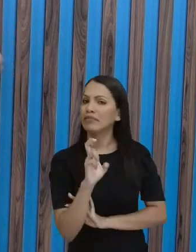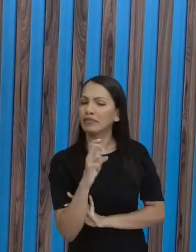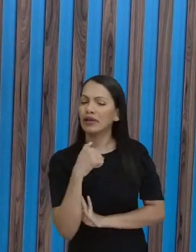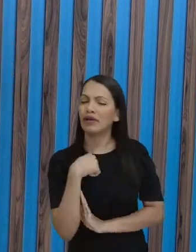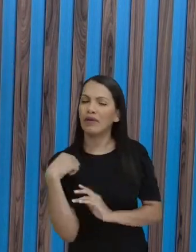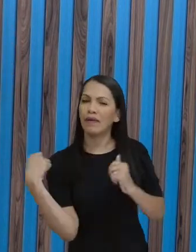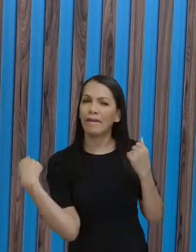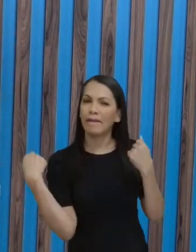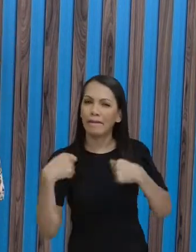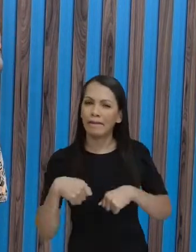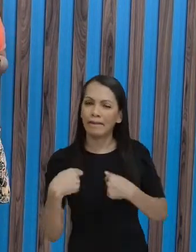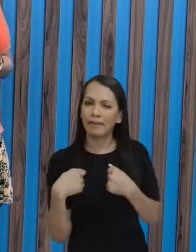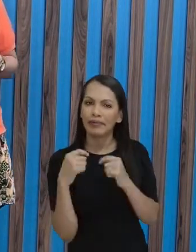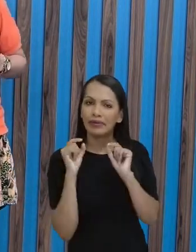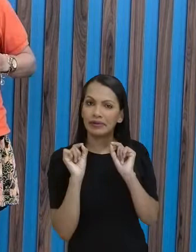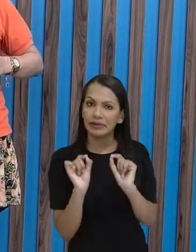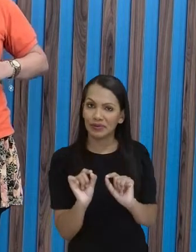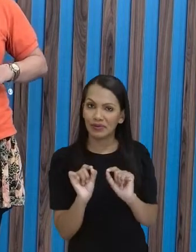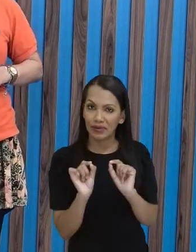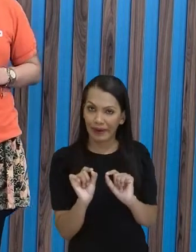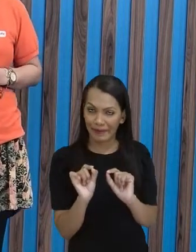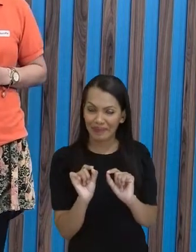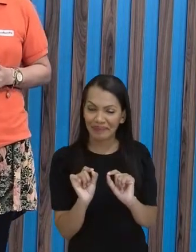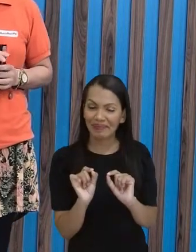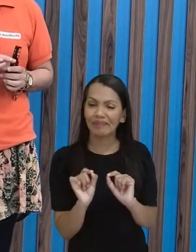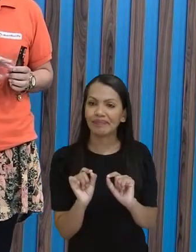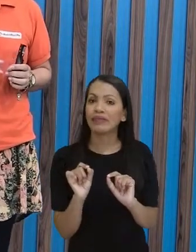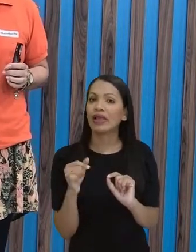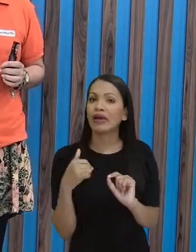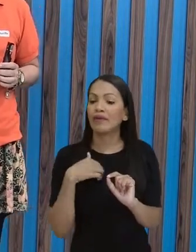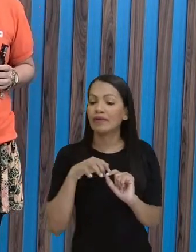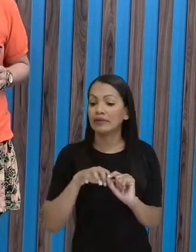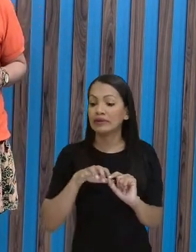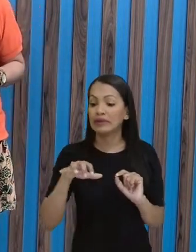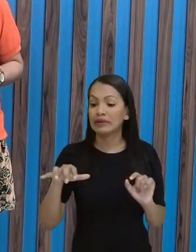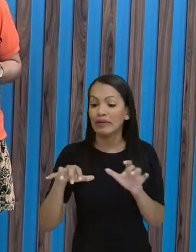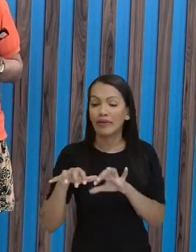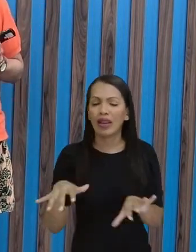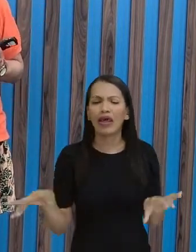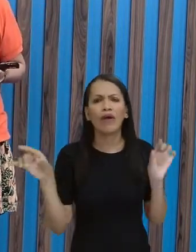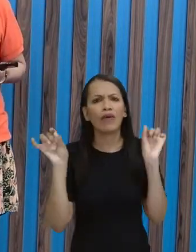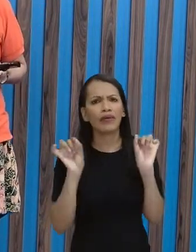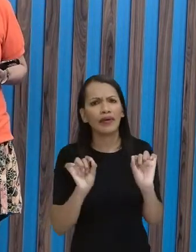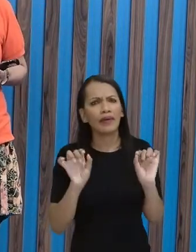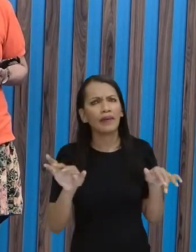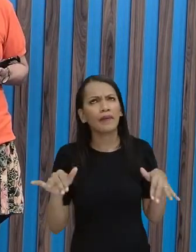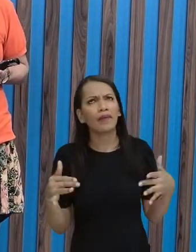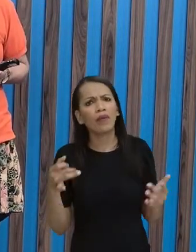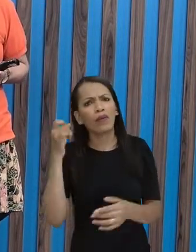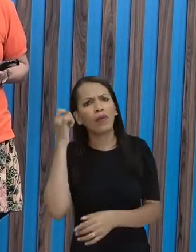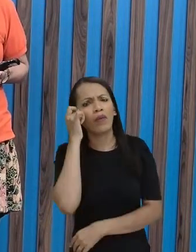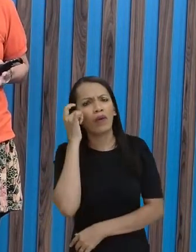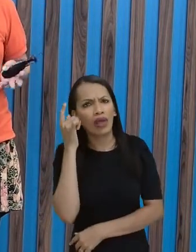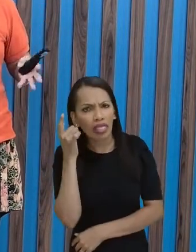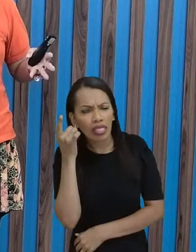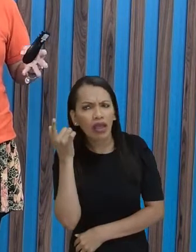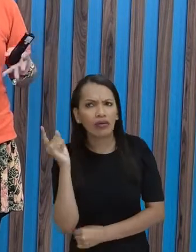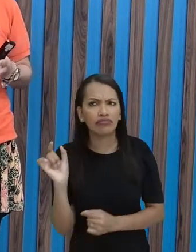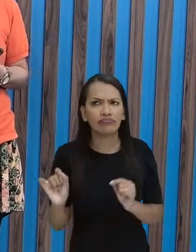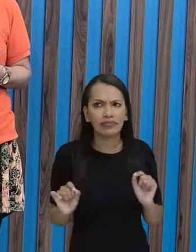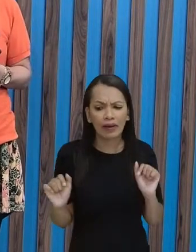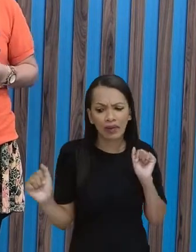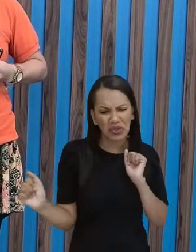tirar o quê? Retirar o quê? Eu preciso separar o quê? Qual é a ideia que está passando aí o problema? É